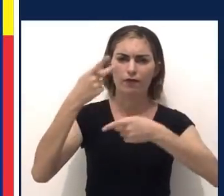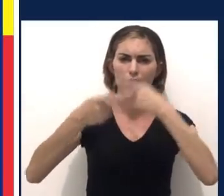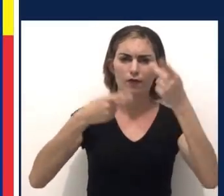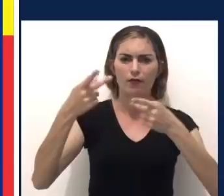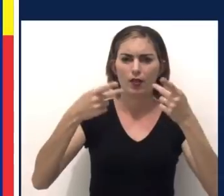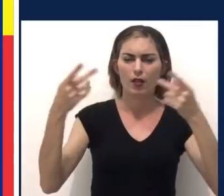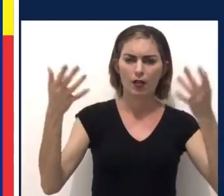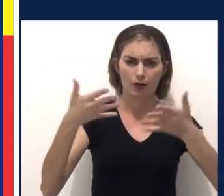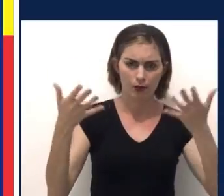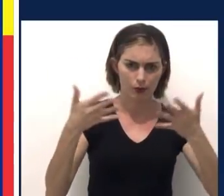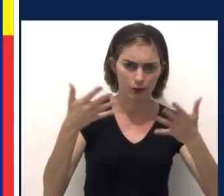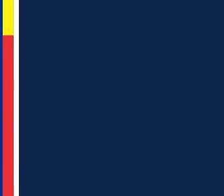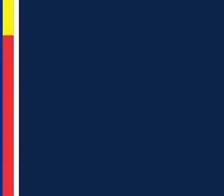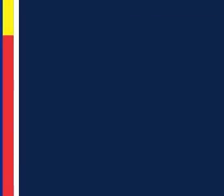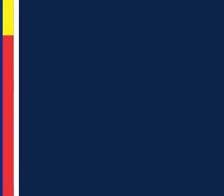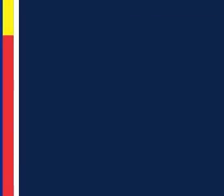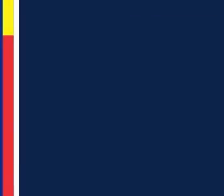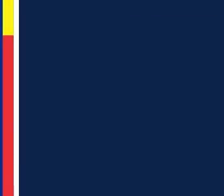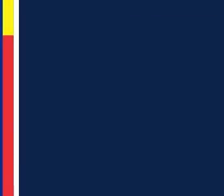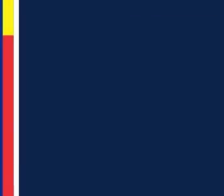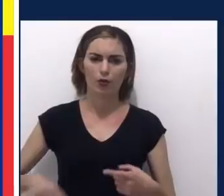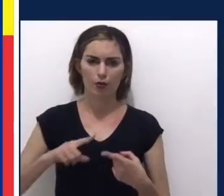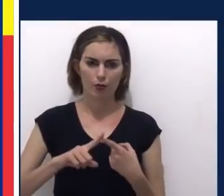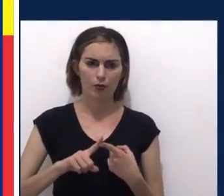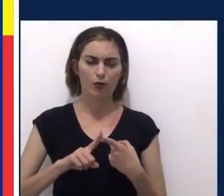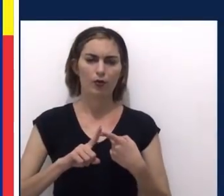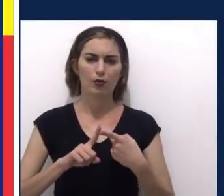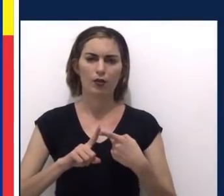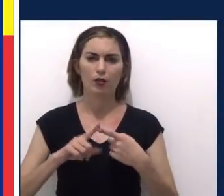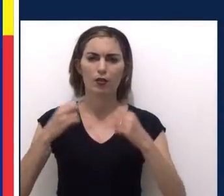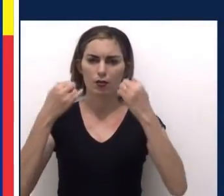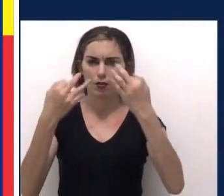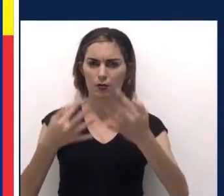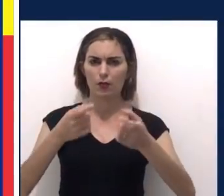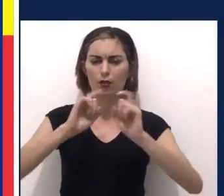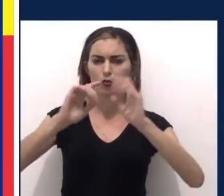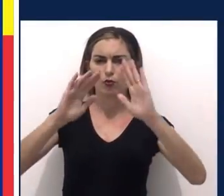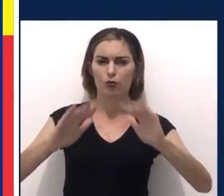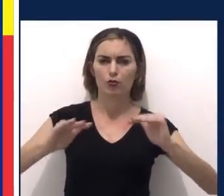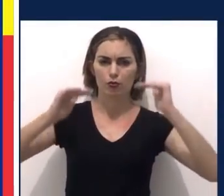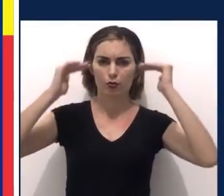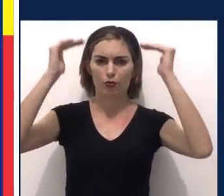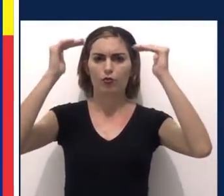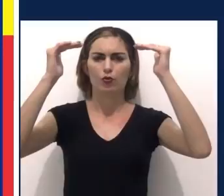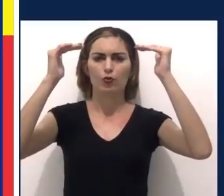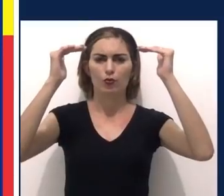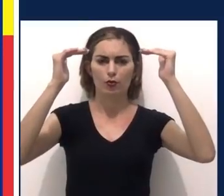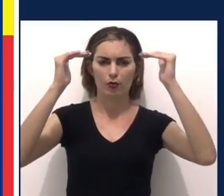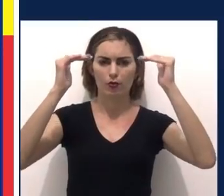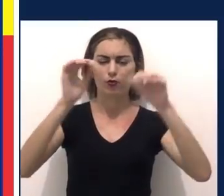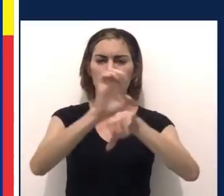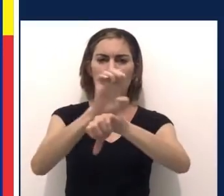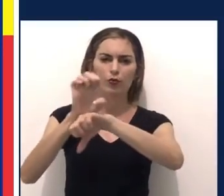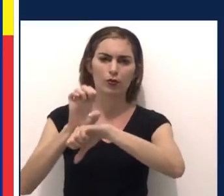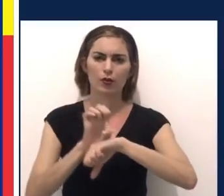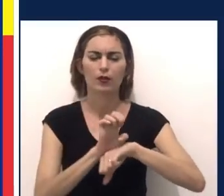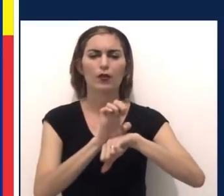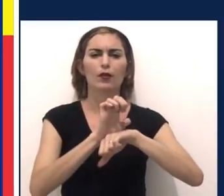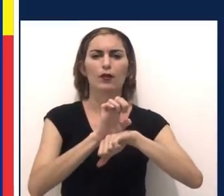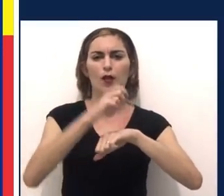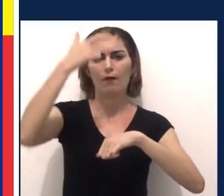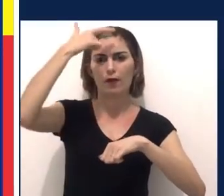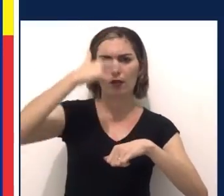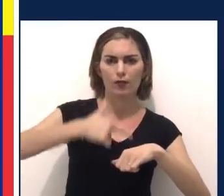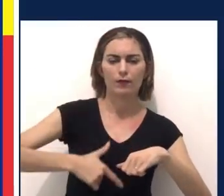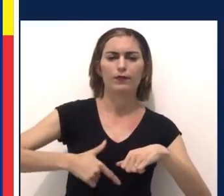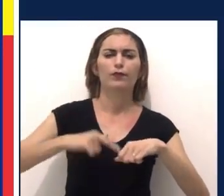vai falar simplesmente da república. Ele argumentava que a soberania do Estado